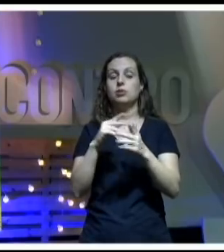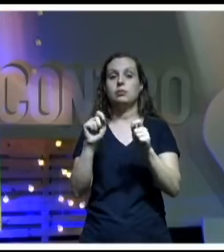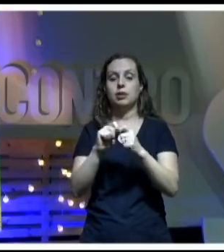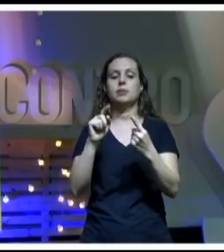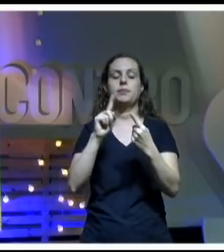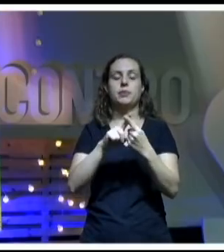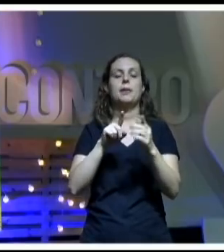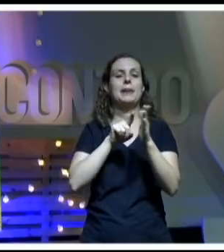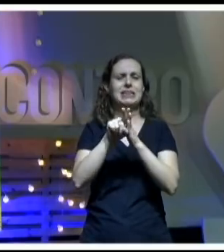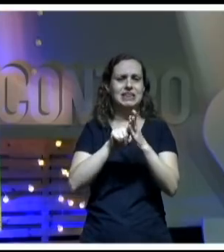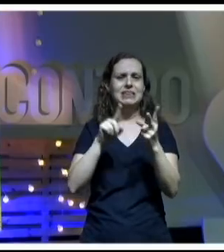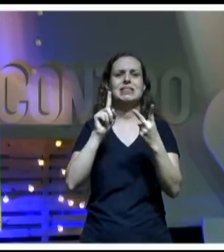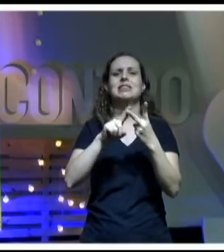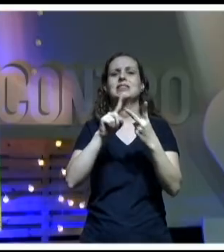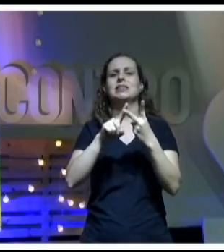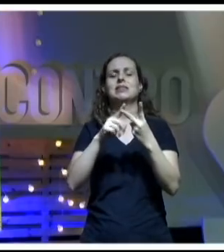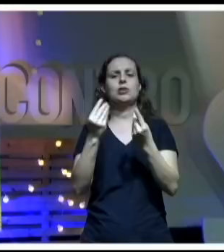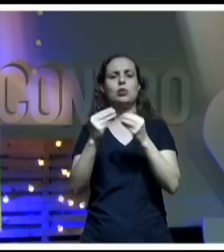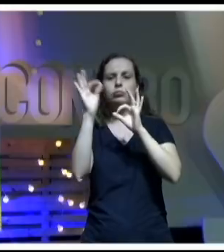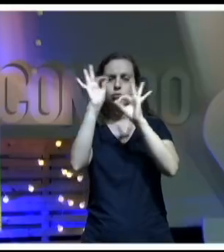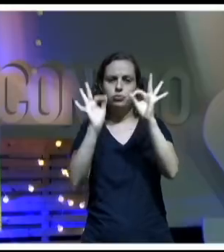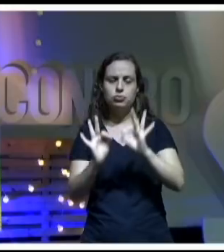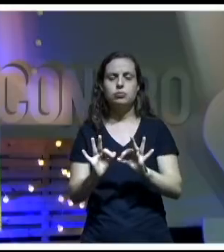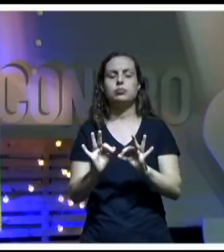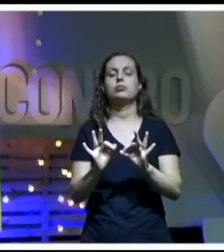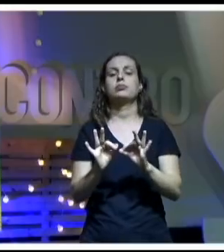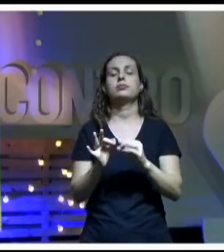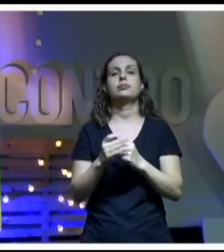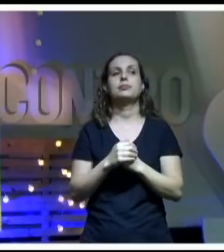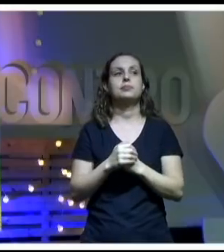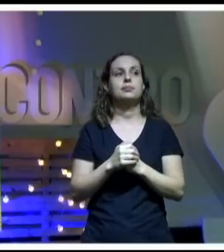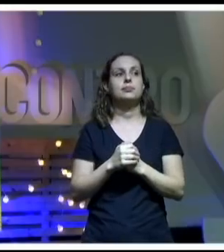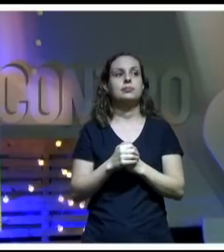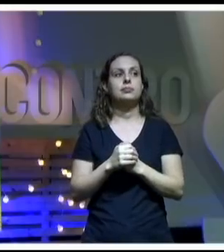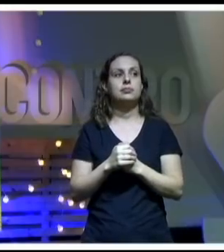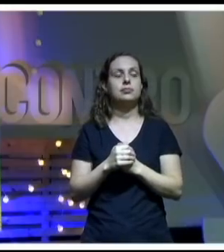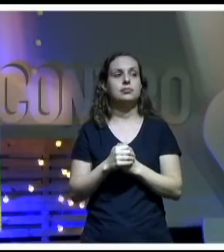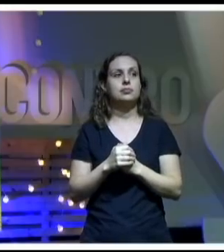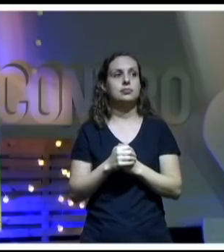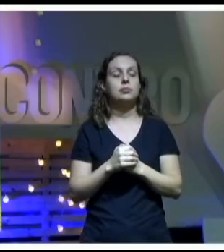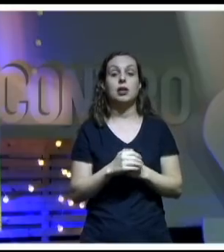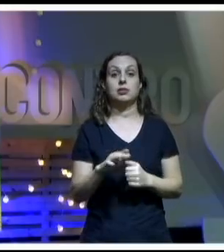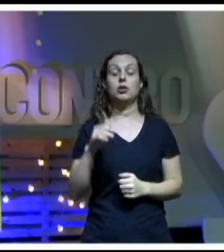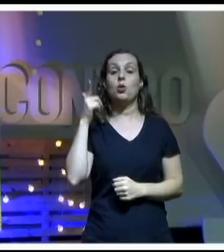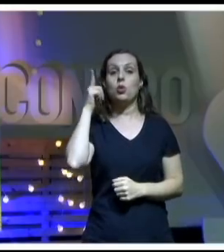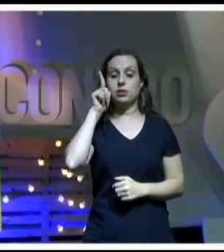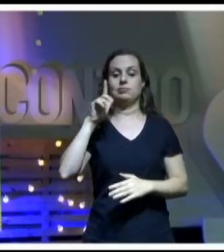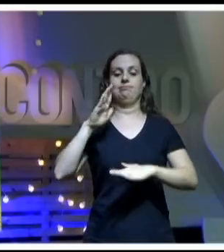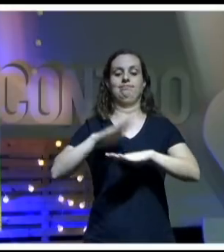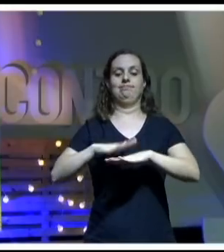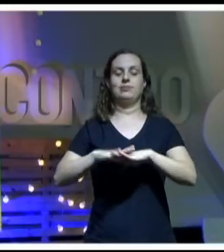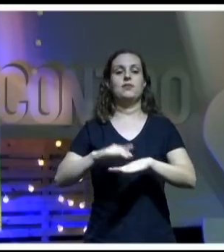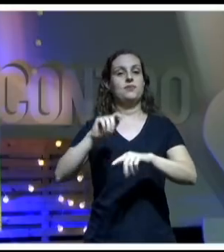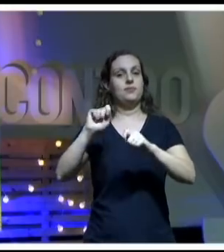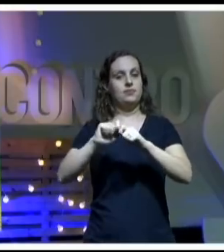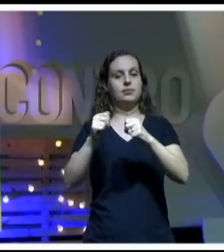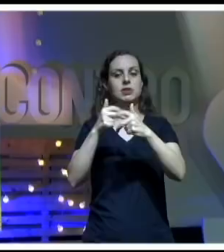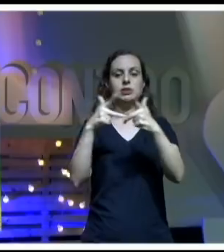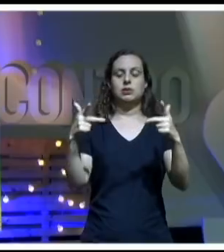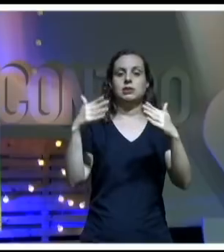pesquisa muitas estatização e aí ele chega tão pouco que ele consegue aplicar uma doutrina bíblica